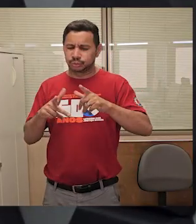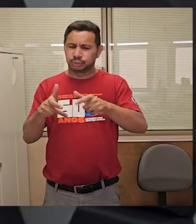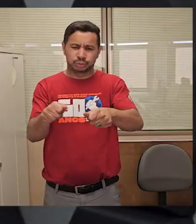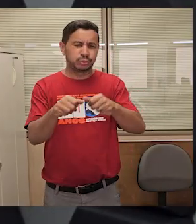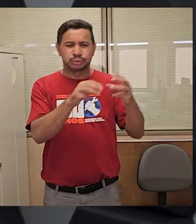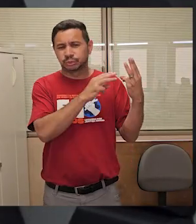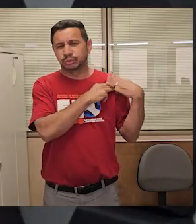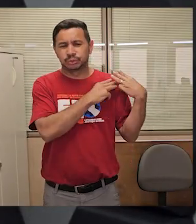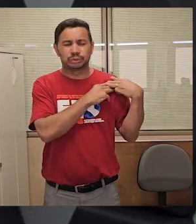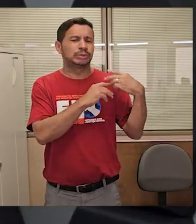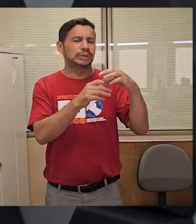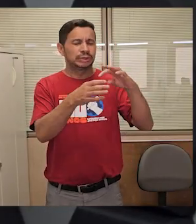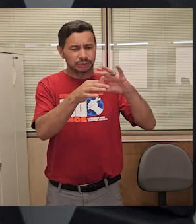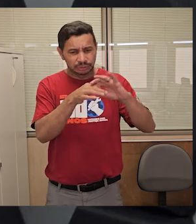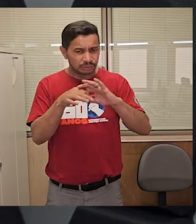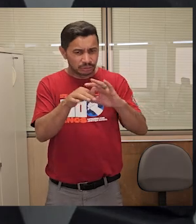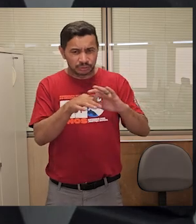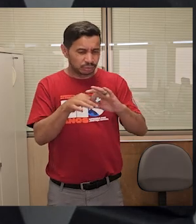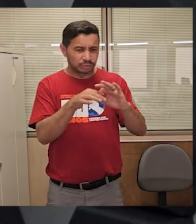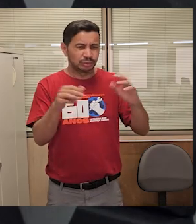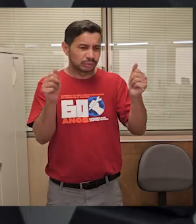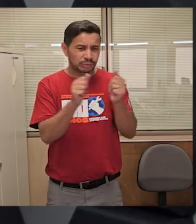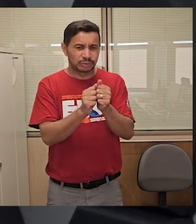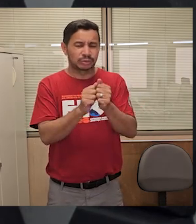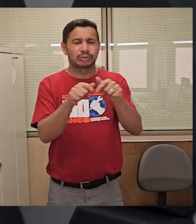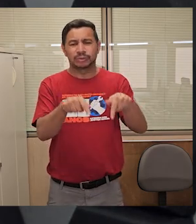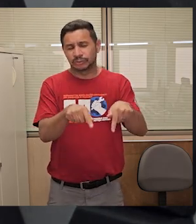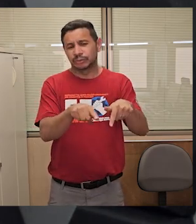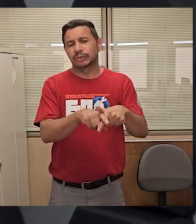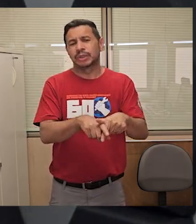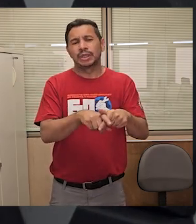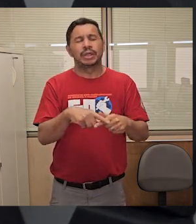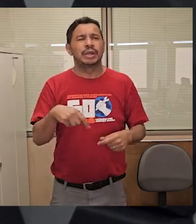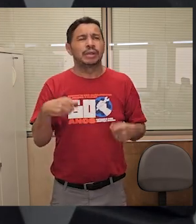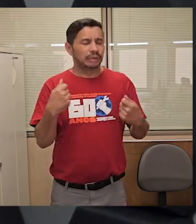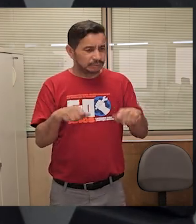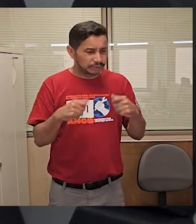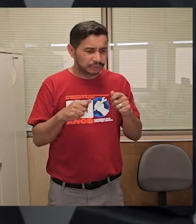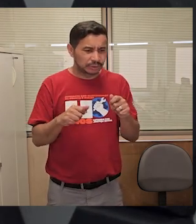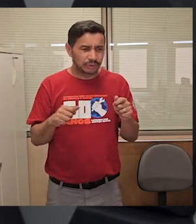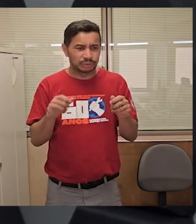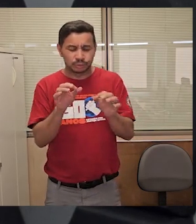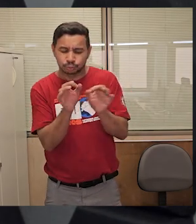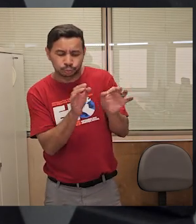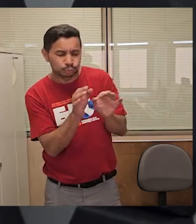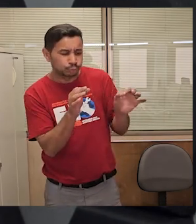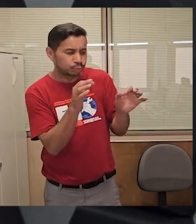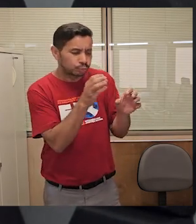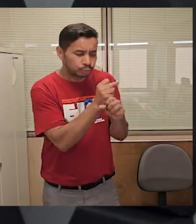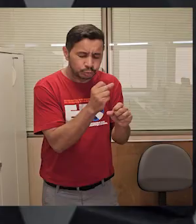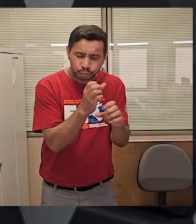ministérios, absolutamente todos, que atuam ali dentro das políticas. Aí esses eixos vão se ajustando,